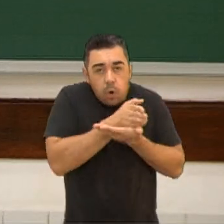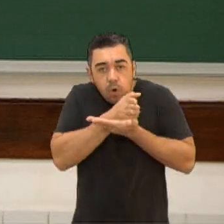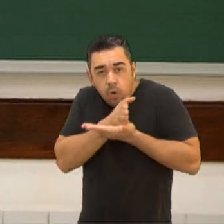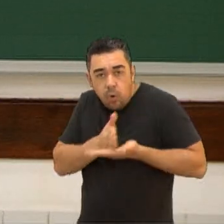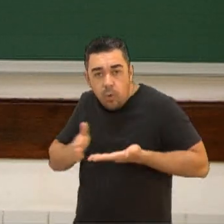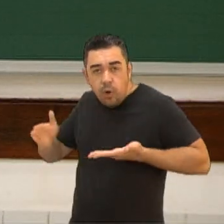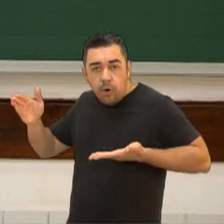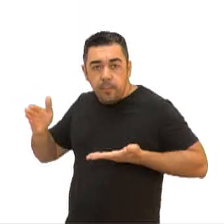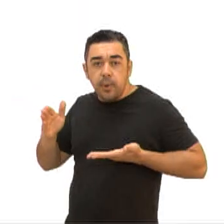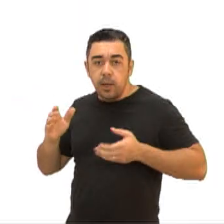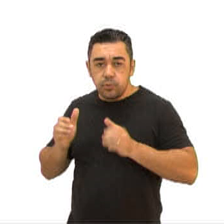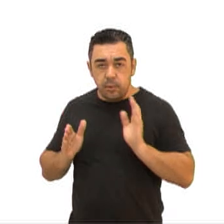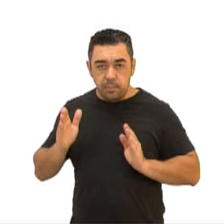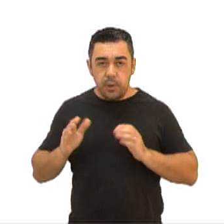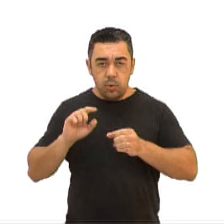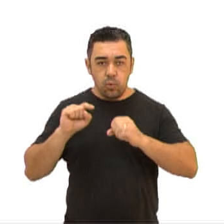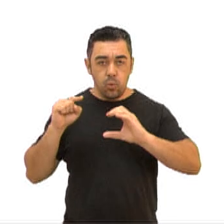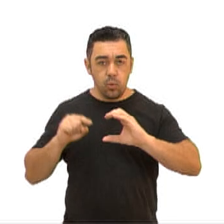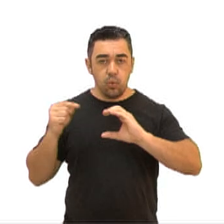cubismo.